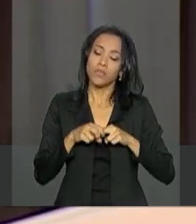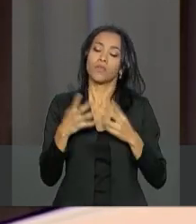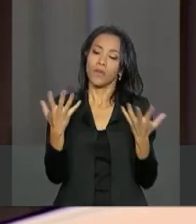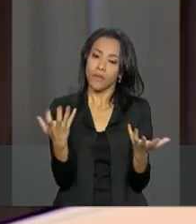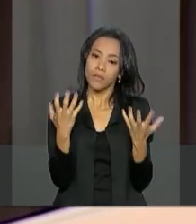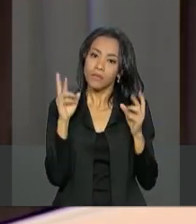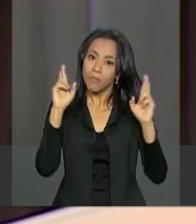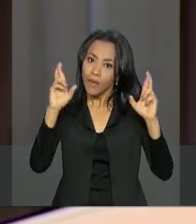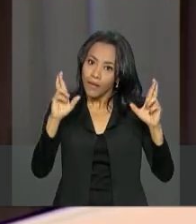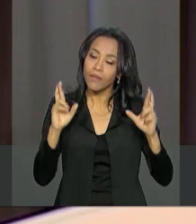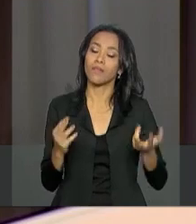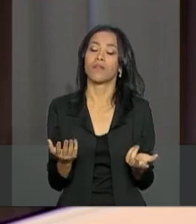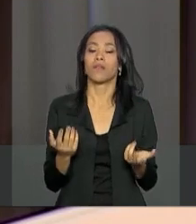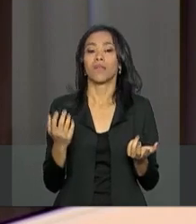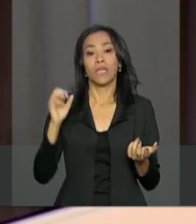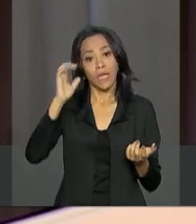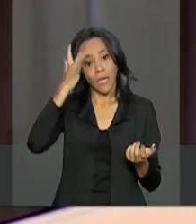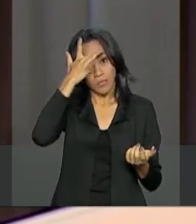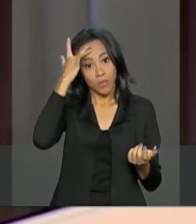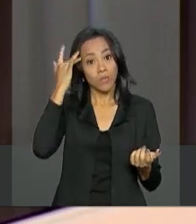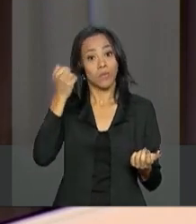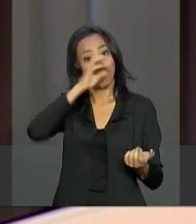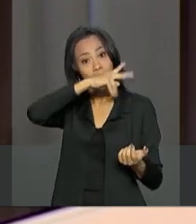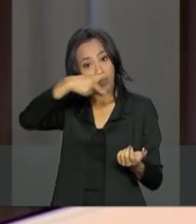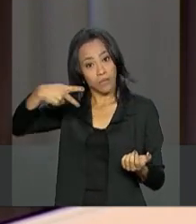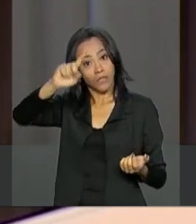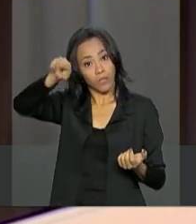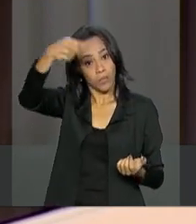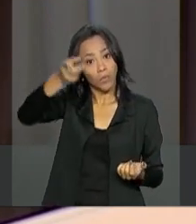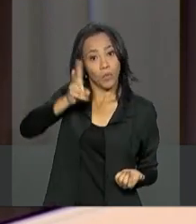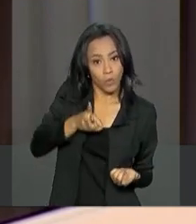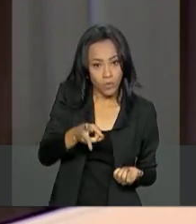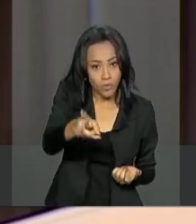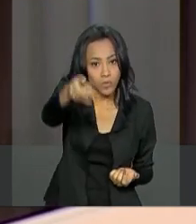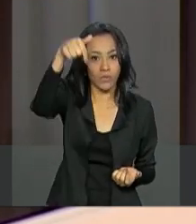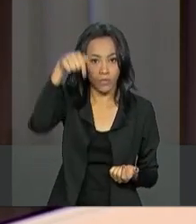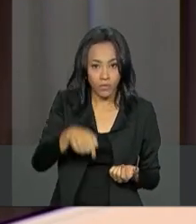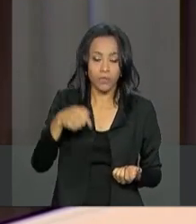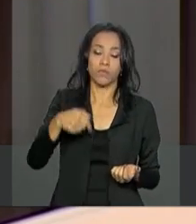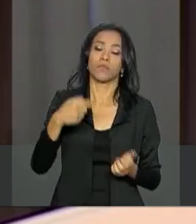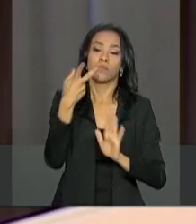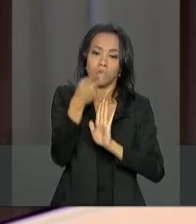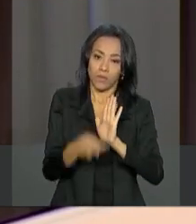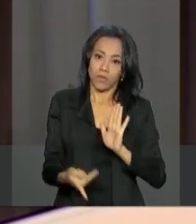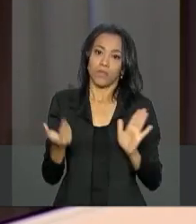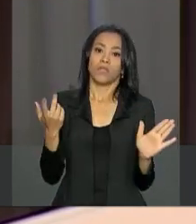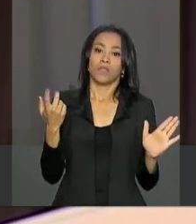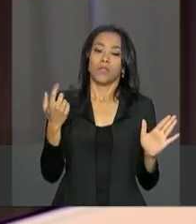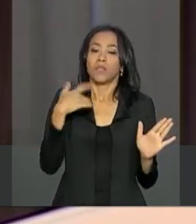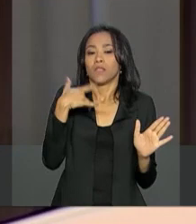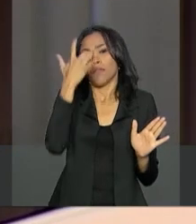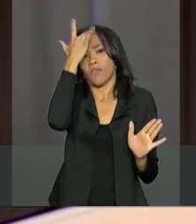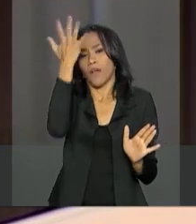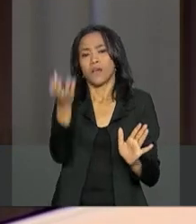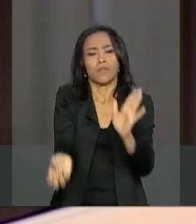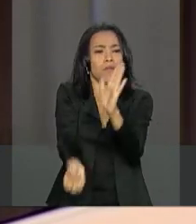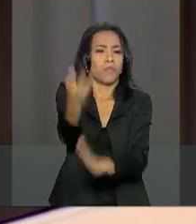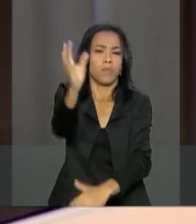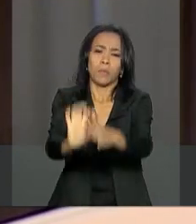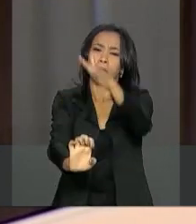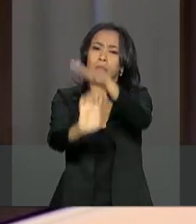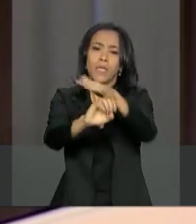que aqueles que venham depois continuem a ouvi-los, para que nós possamos mais facilmente abrir um negócio,